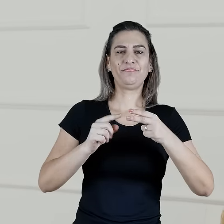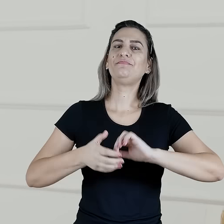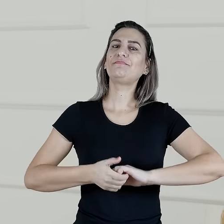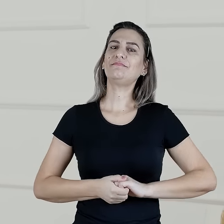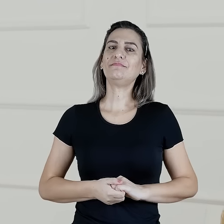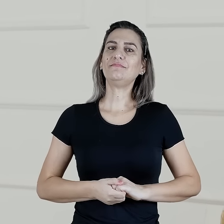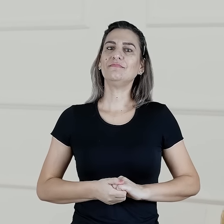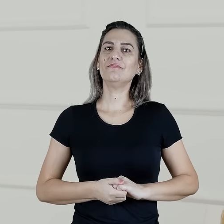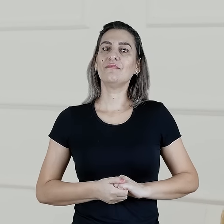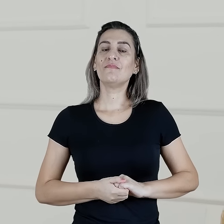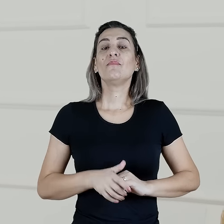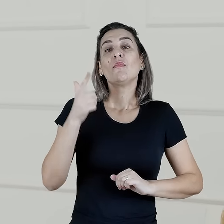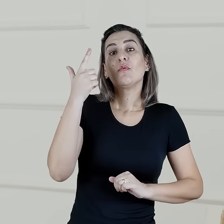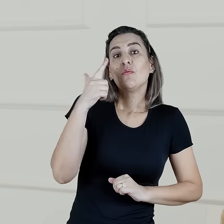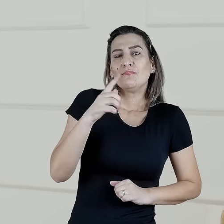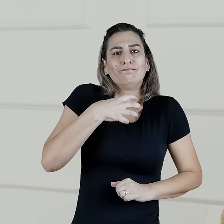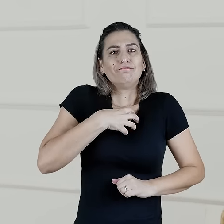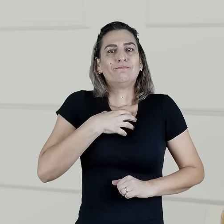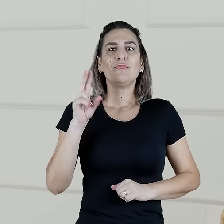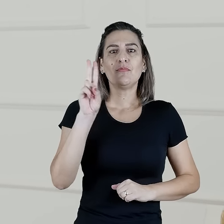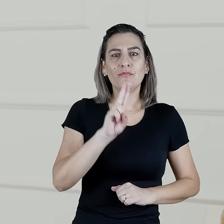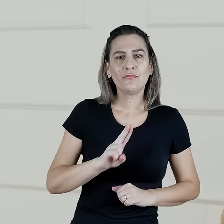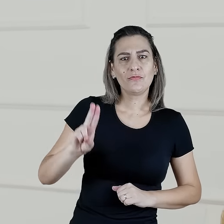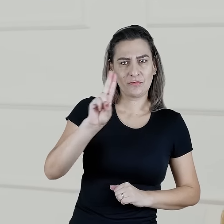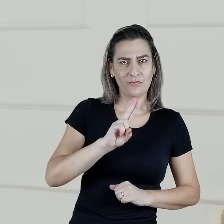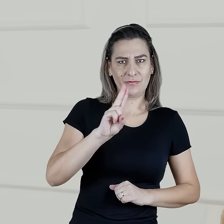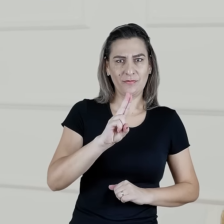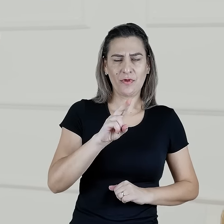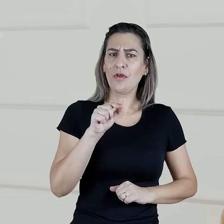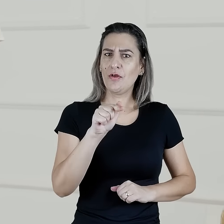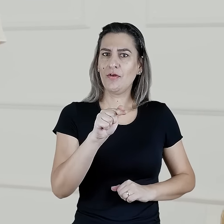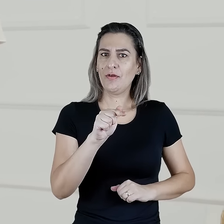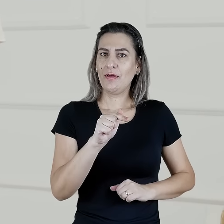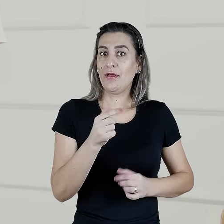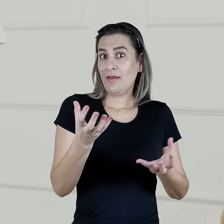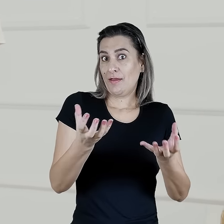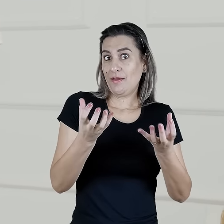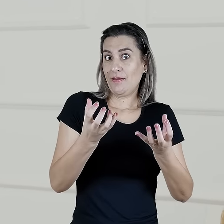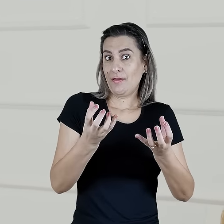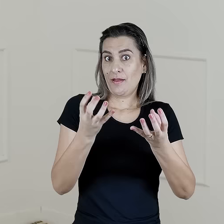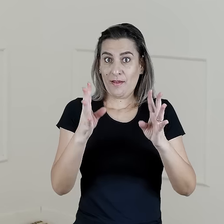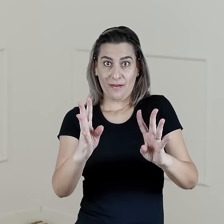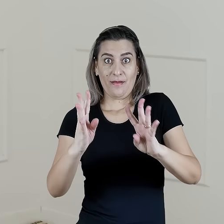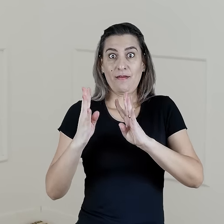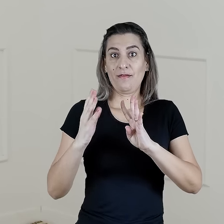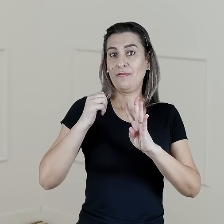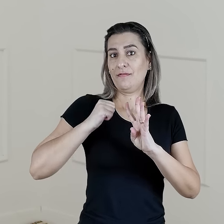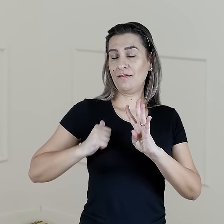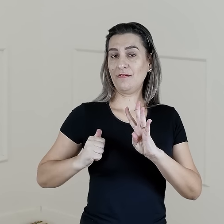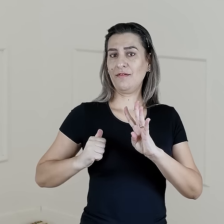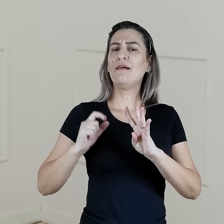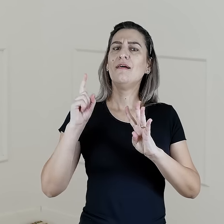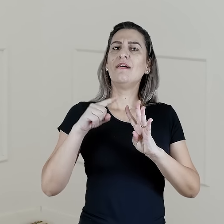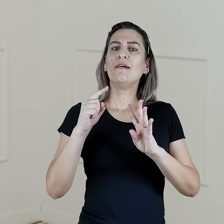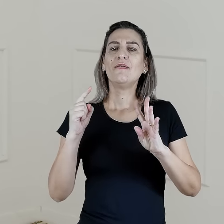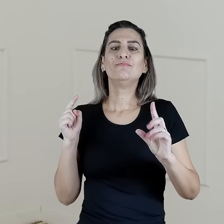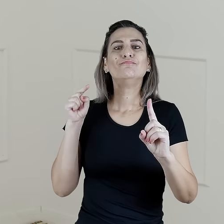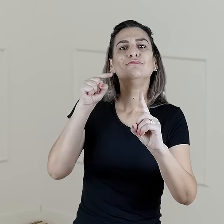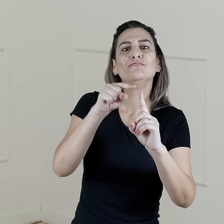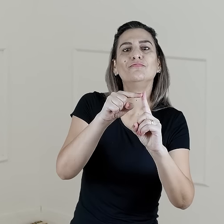A segunda forma de usar, principalmente se você quiser que apareça bem a sua bolsa, é usá-la como ponto de